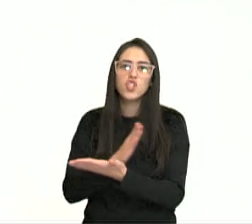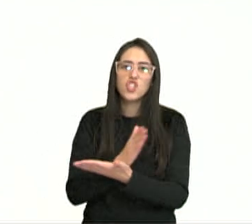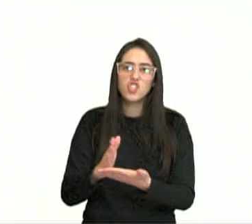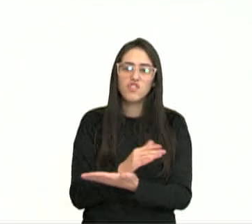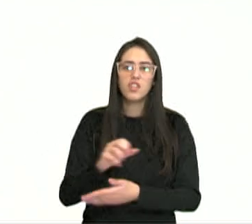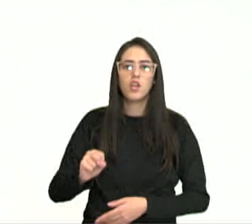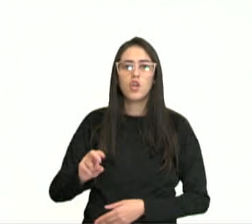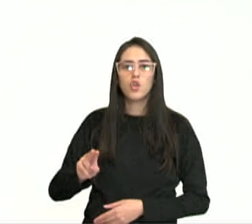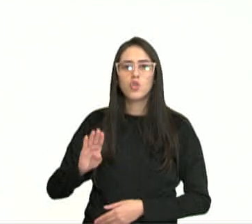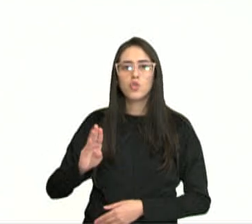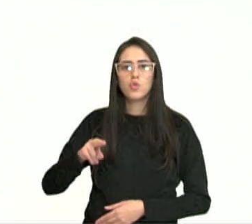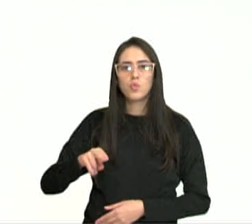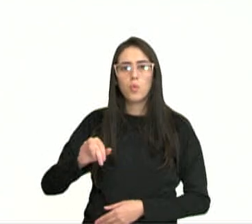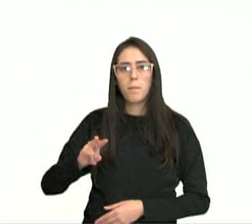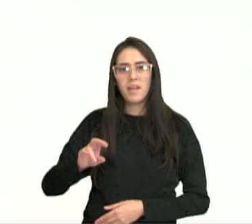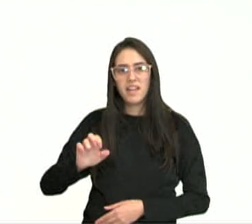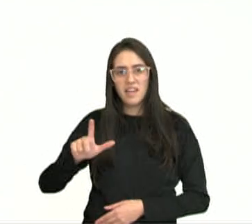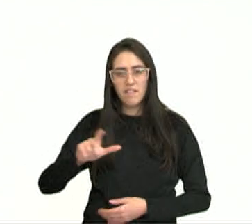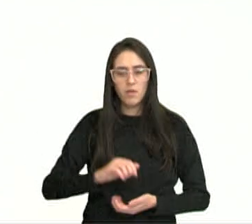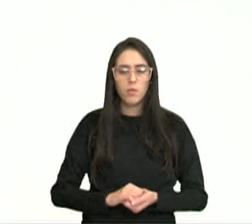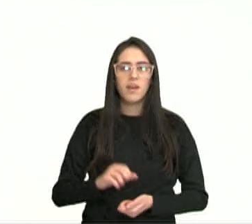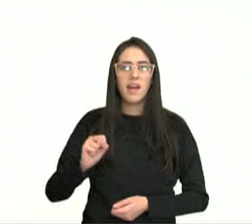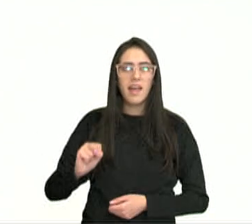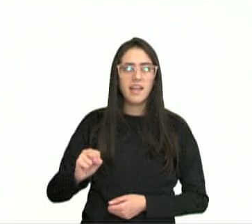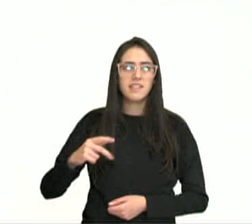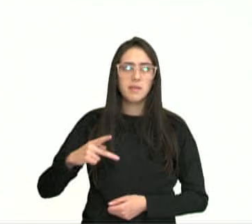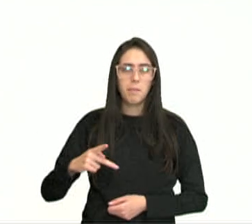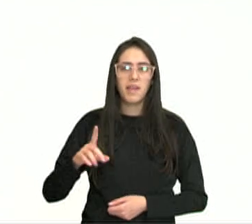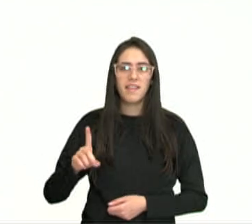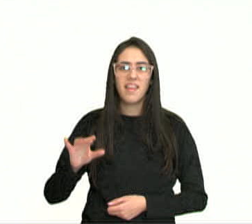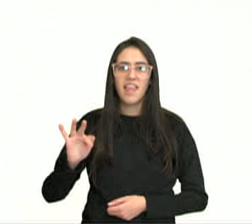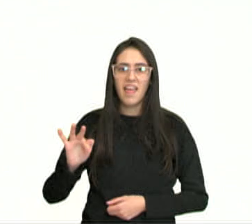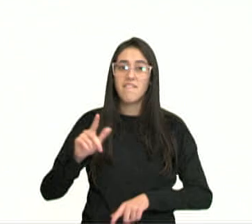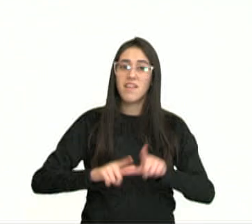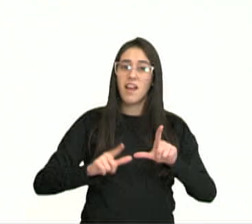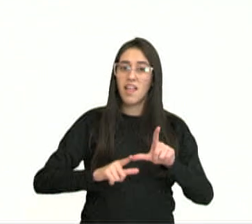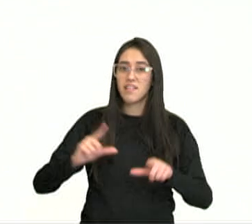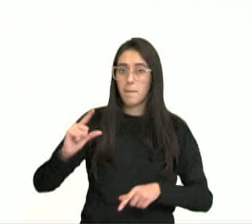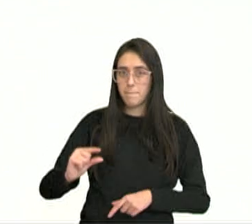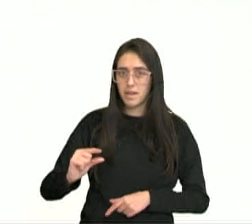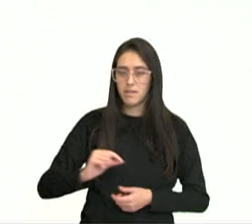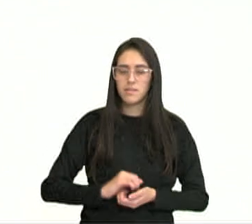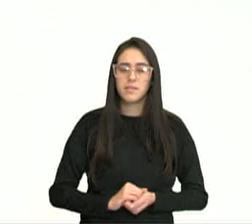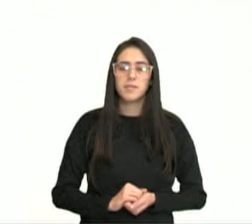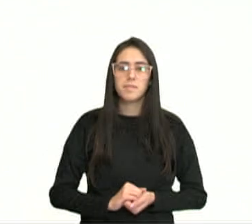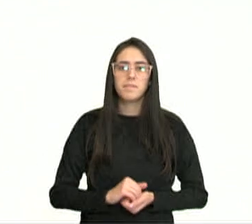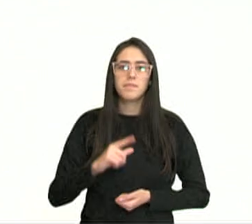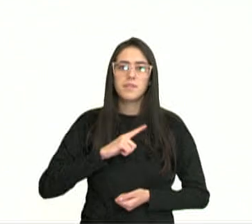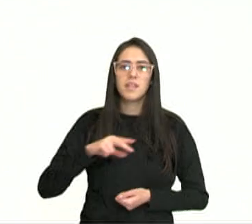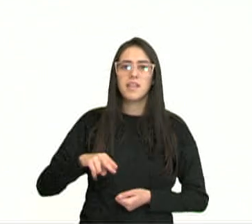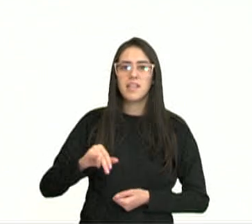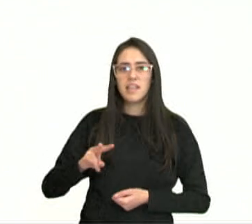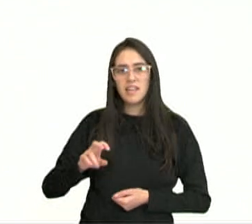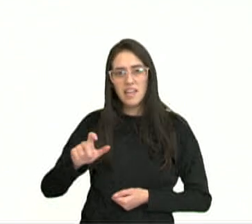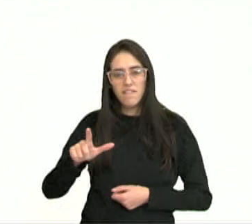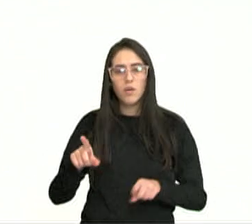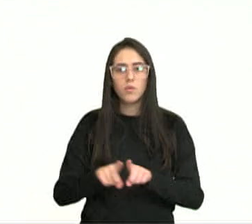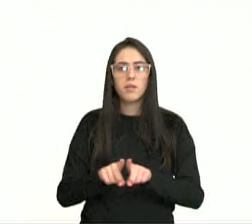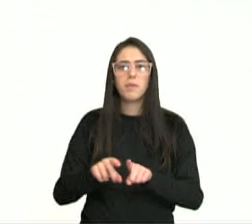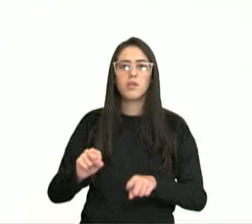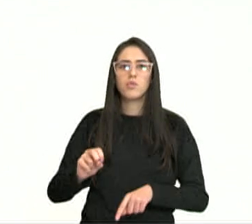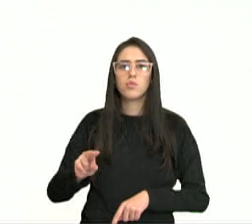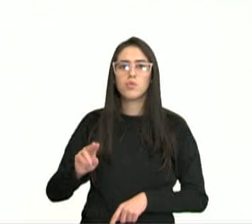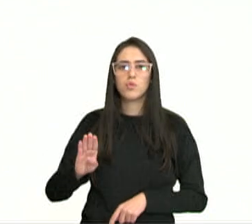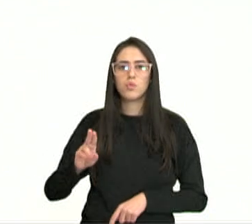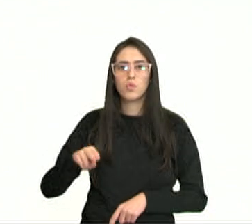são chamados por S, P, D e F, letras minúsculas. Tanto os níveis quanto os subníveis de energia apresentam